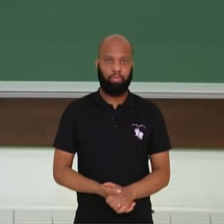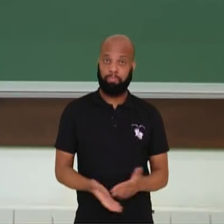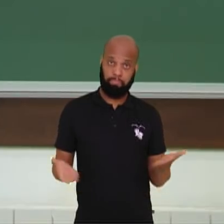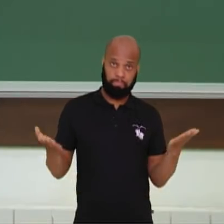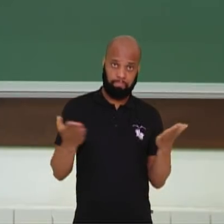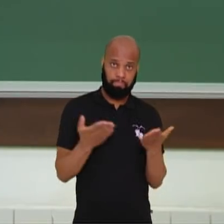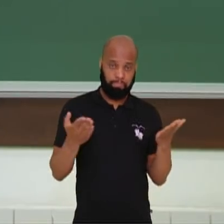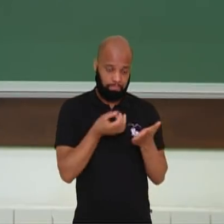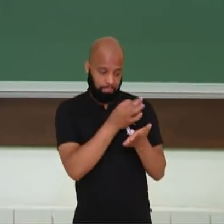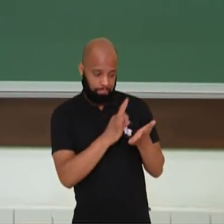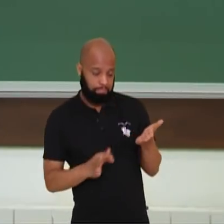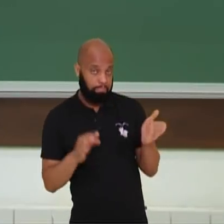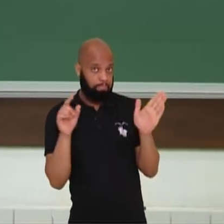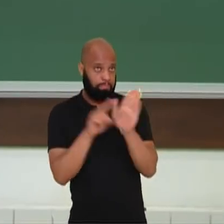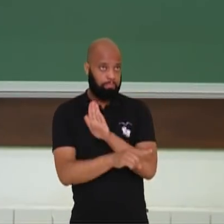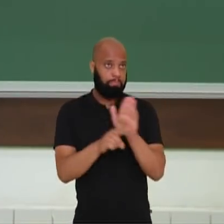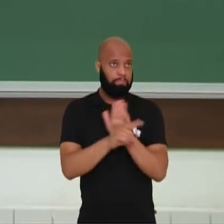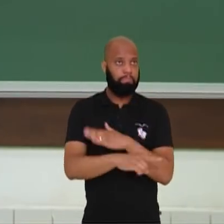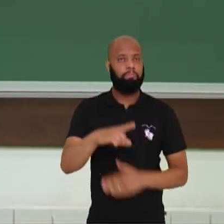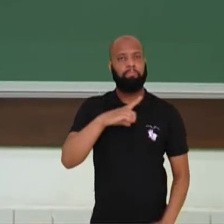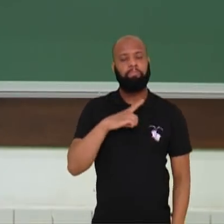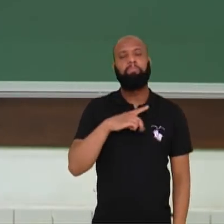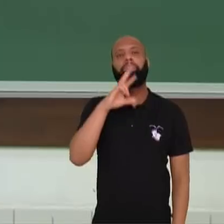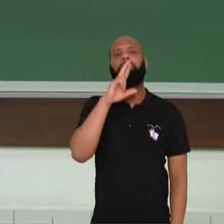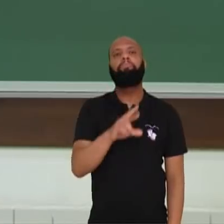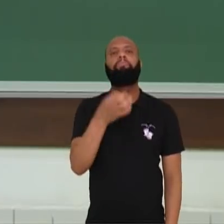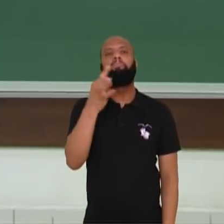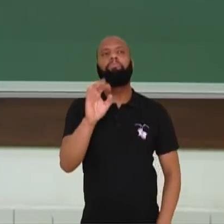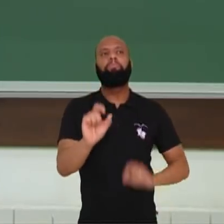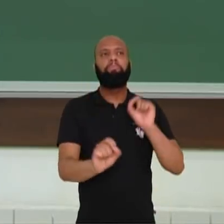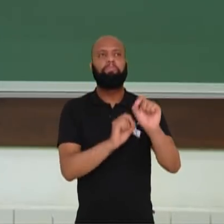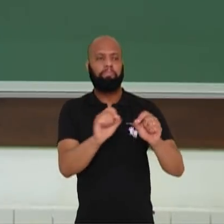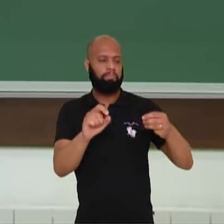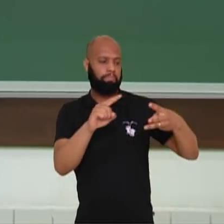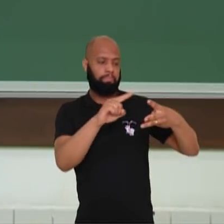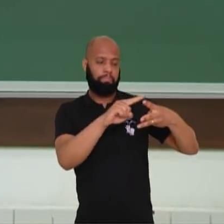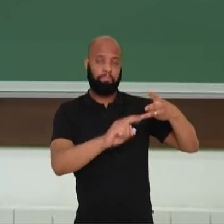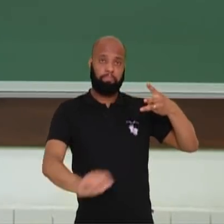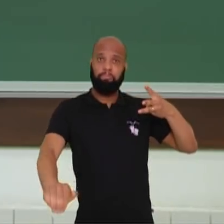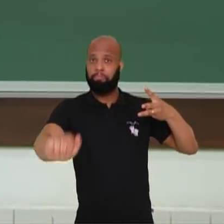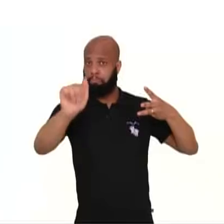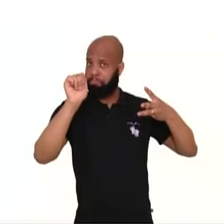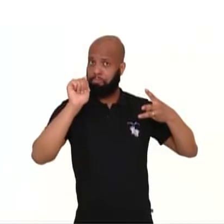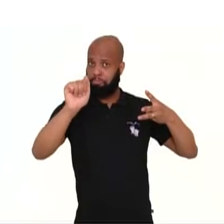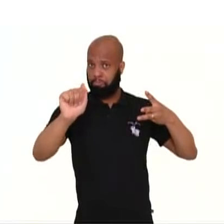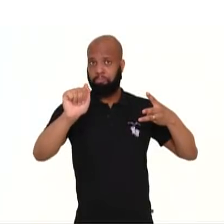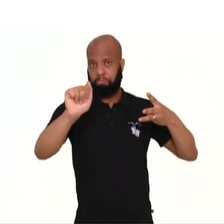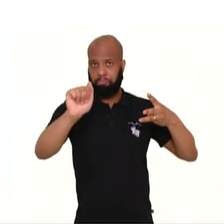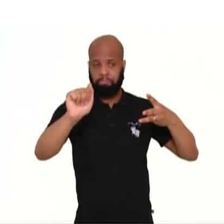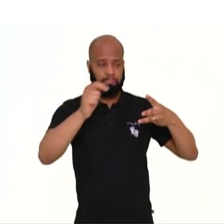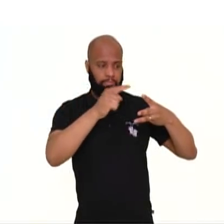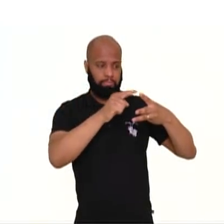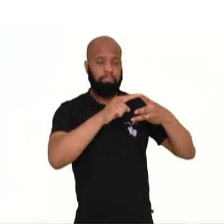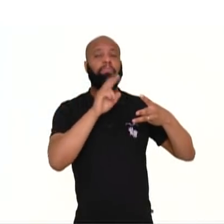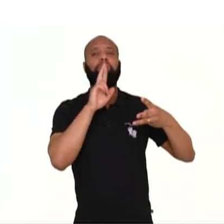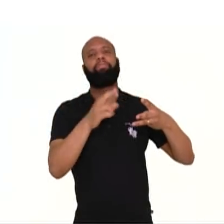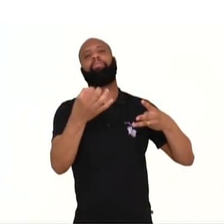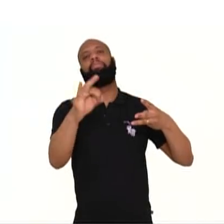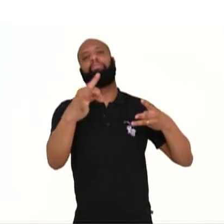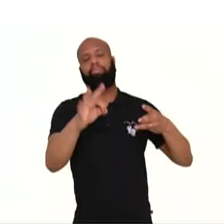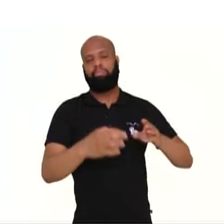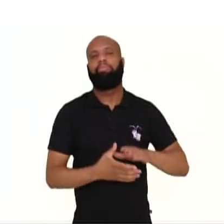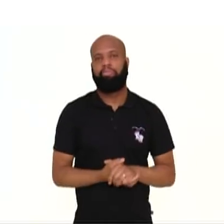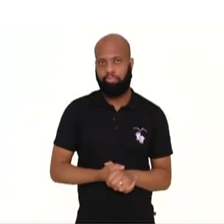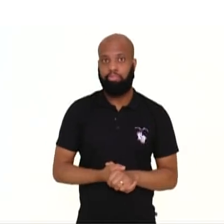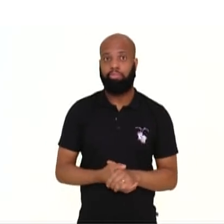Vamos lá corrigir a atividade? Muito bem, a atividade do quiz tinha como resposta correta a letra